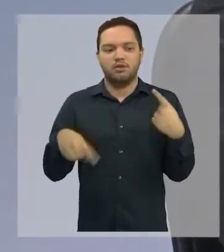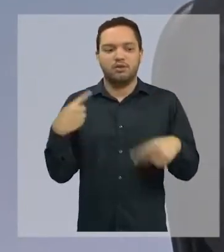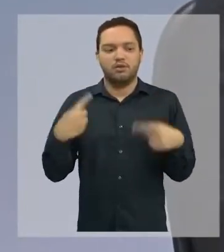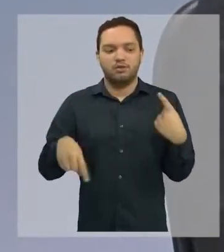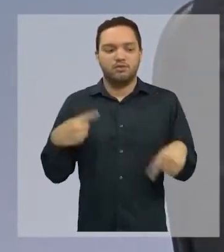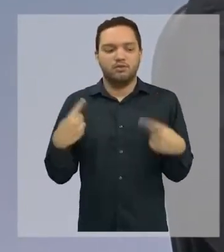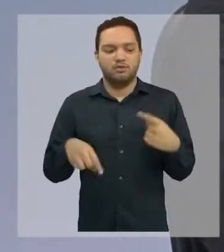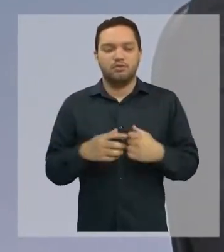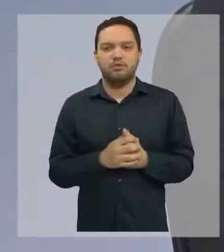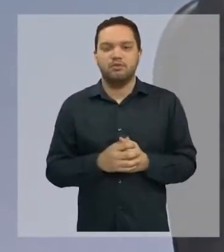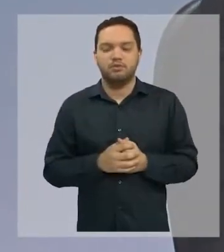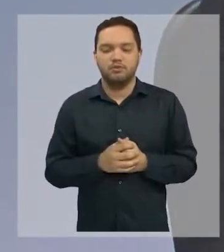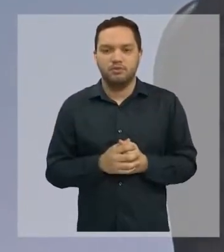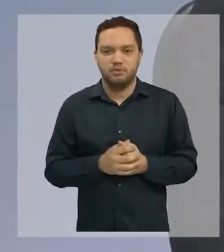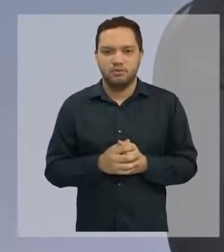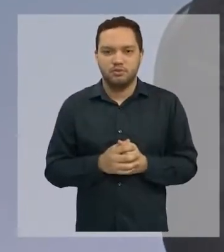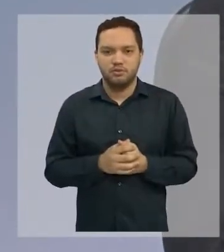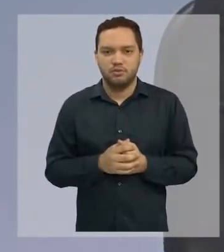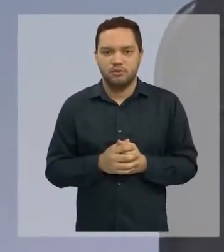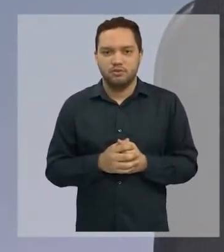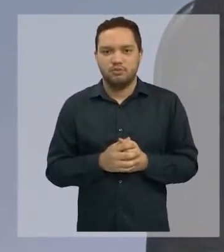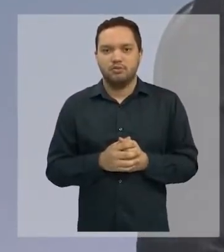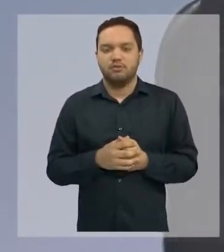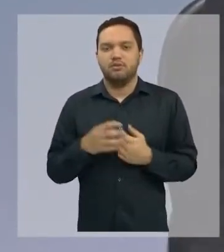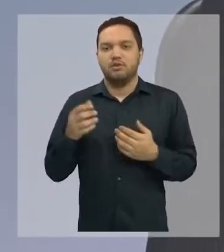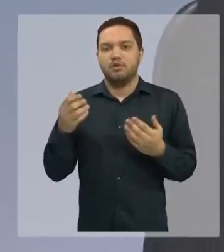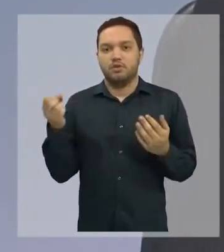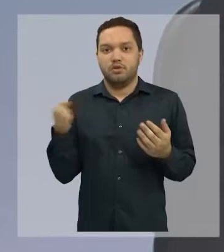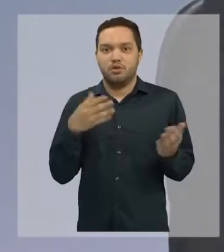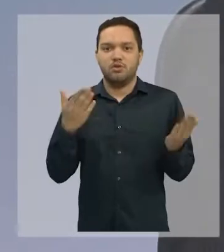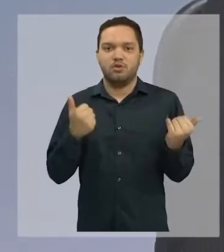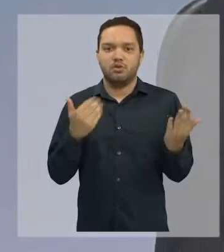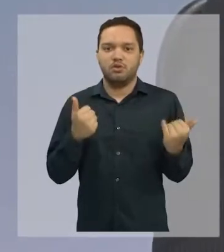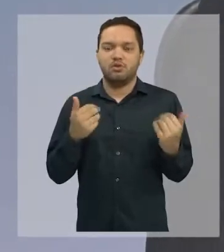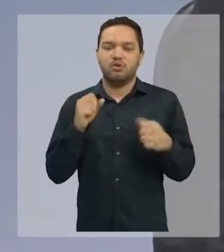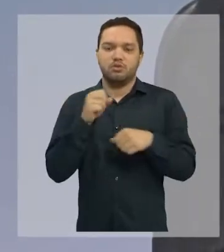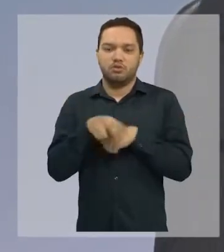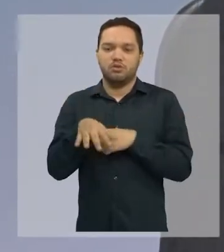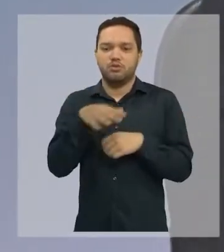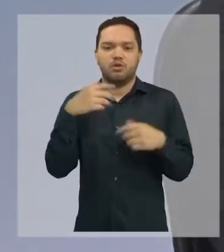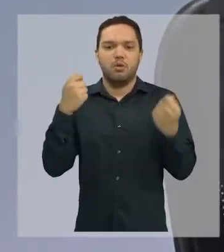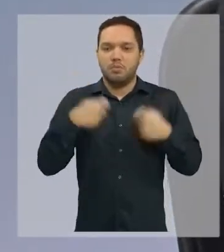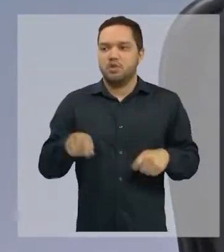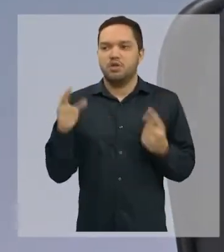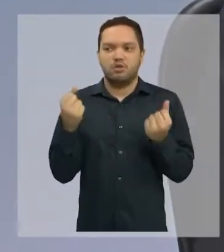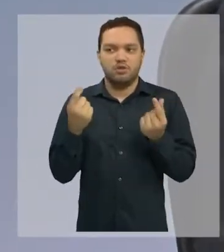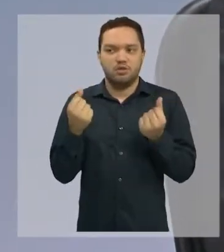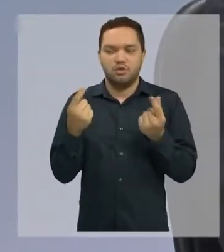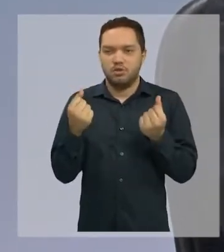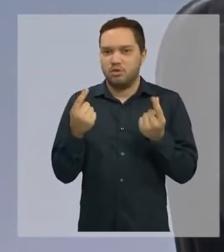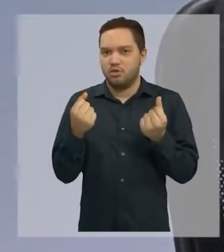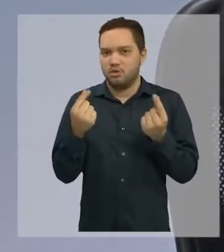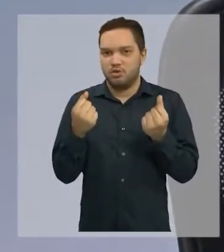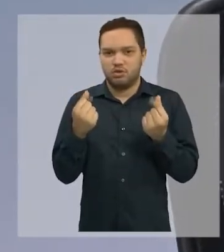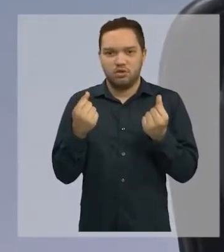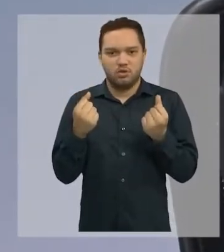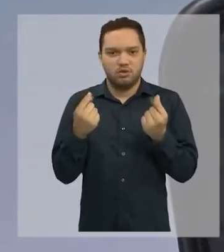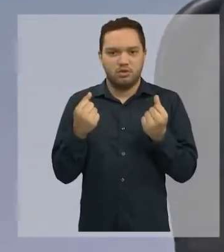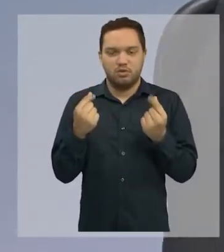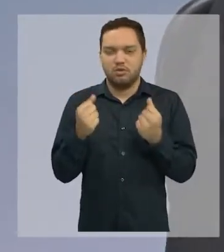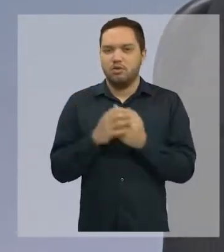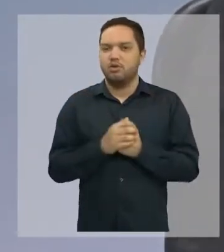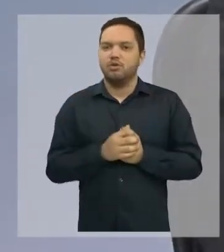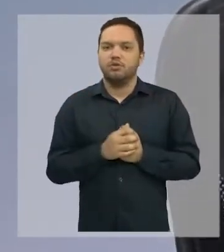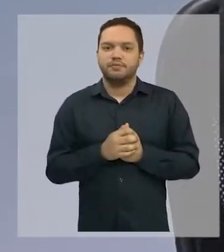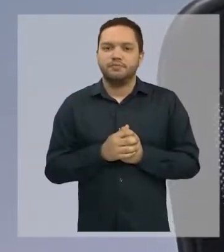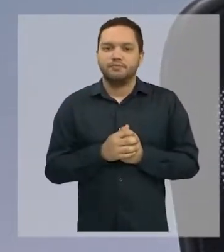se teve nesse país um convite à nova geração, à juventude, para entrar. Não precisa ter dinheiro, não precisa do dinheiro, o dinheiro